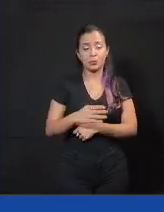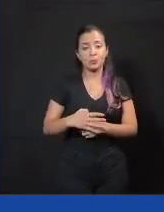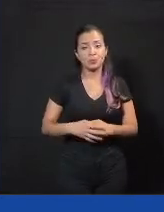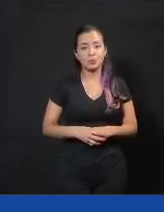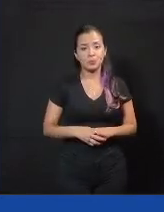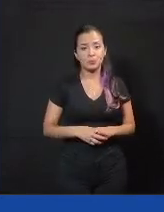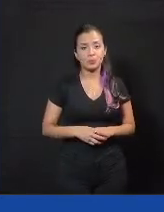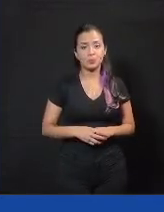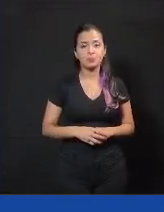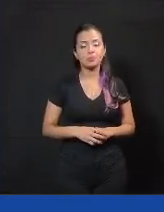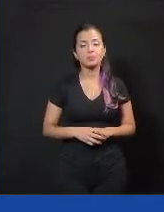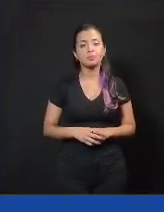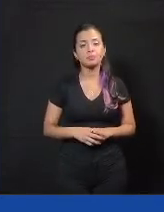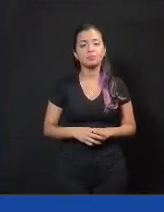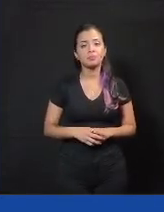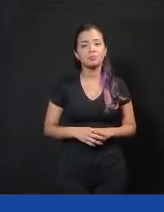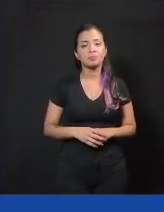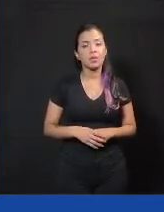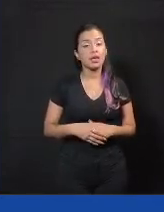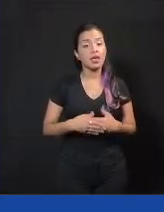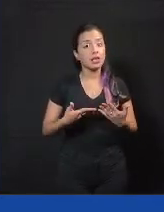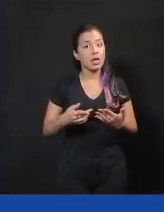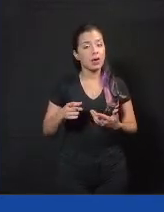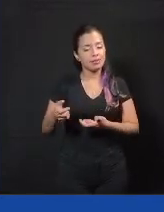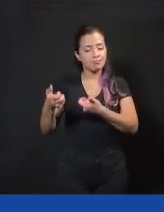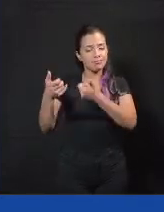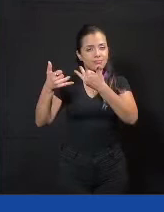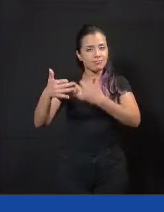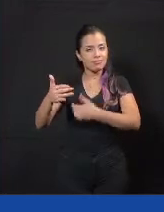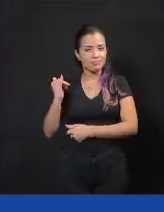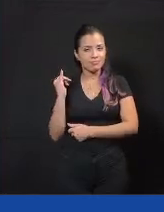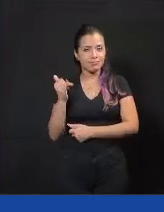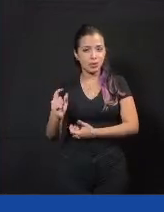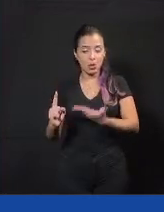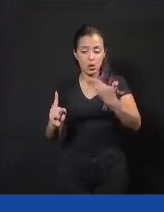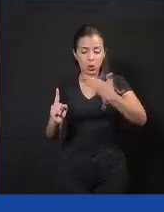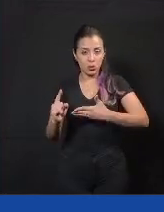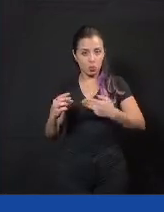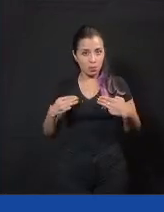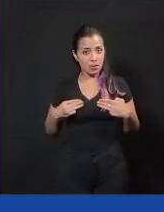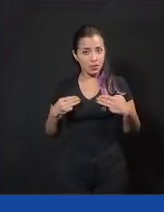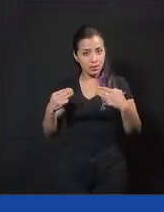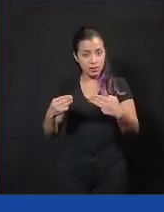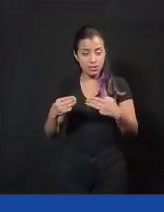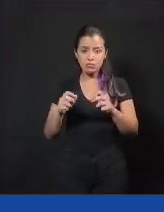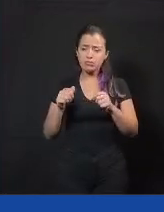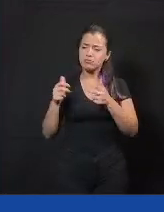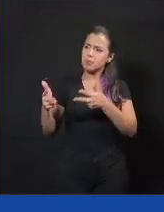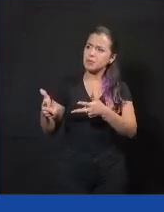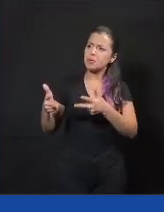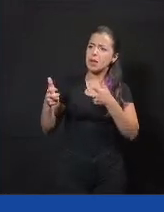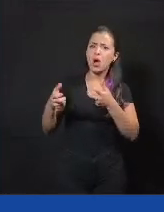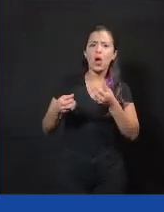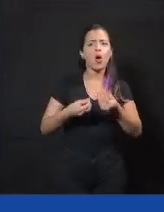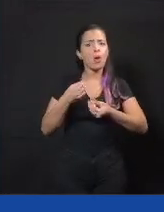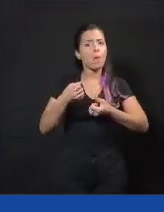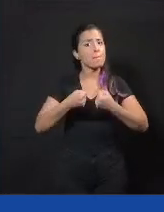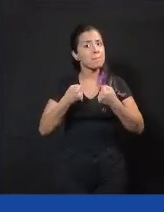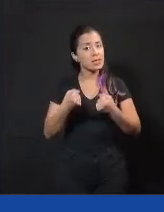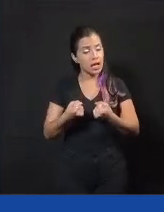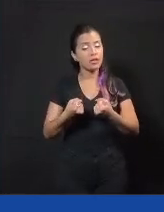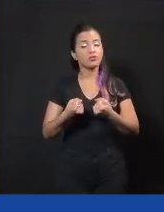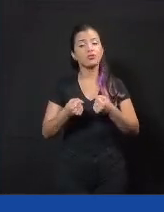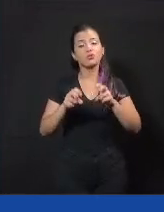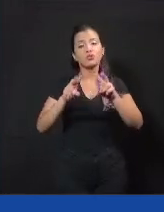fala do ministro Luiz Roberto Barroso nos faz perceber o peso e o reconhecimento do racismo